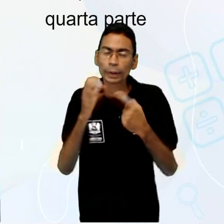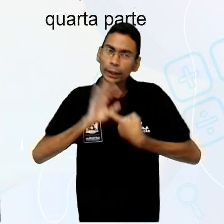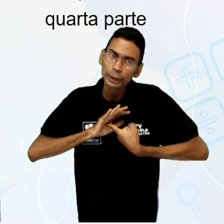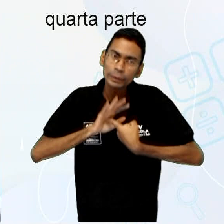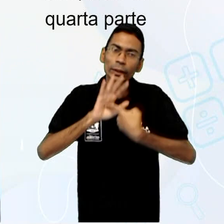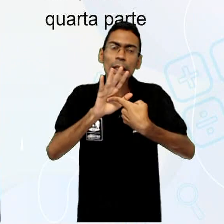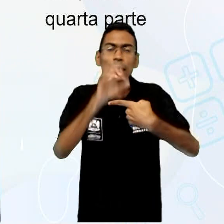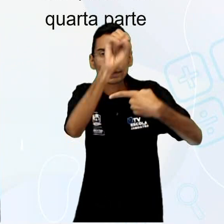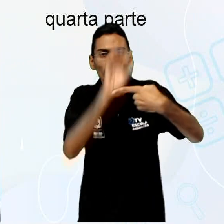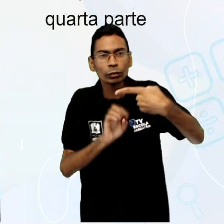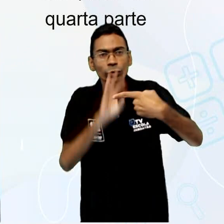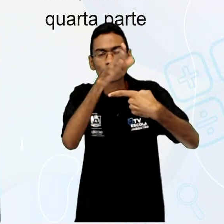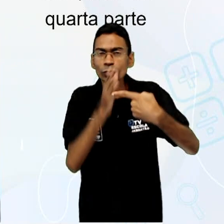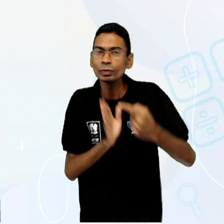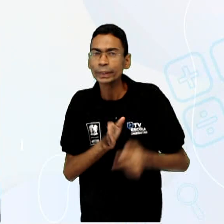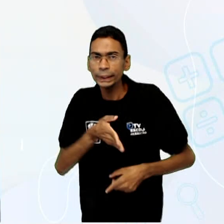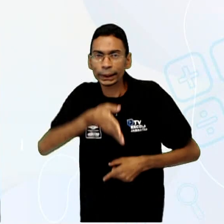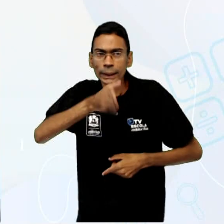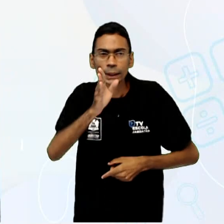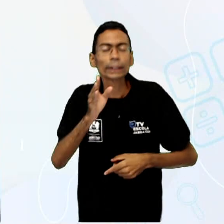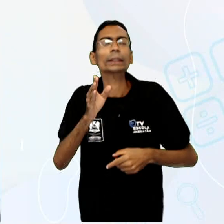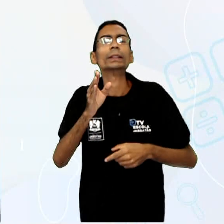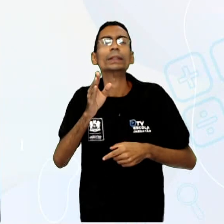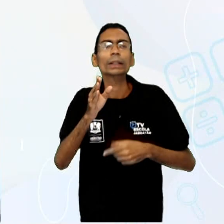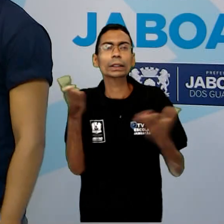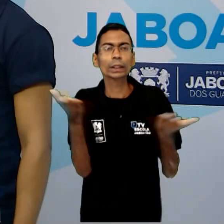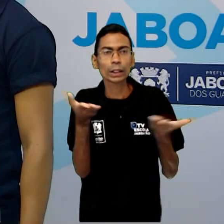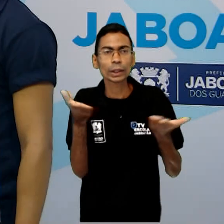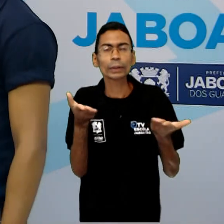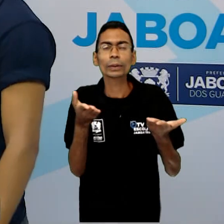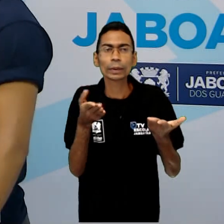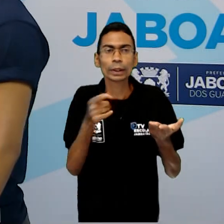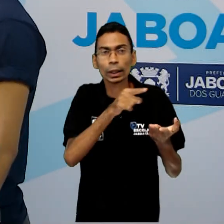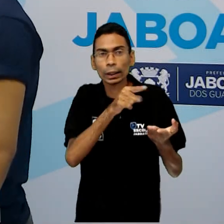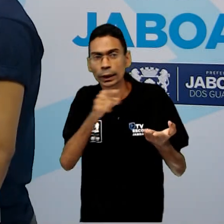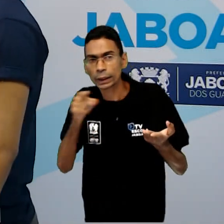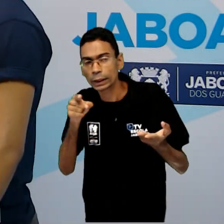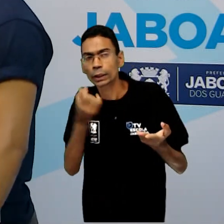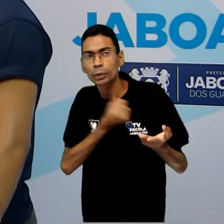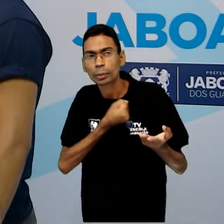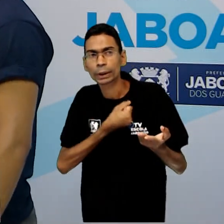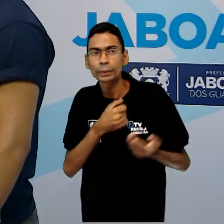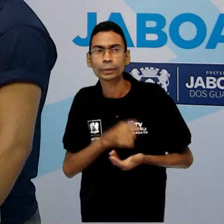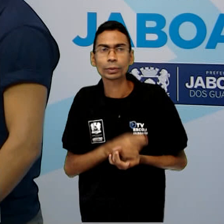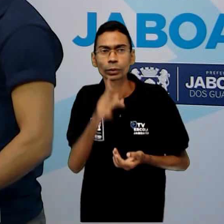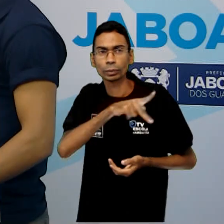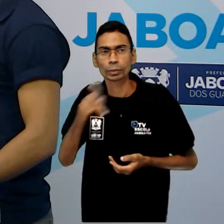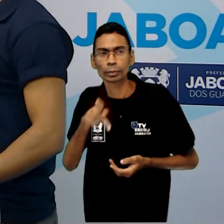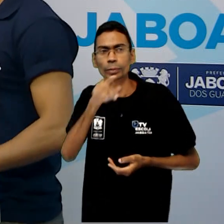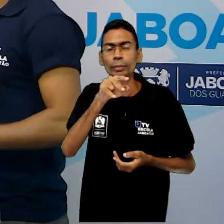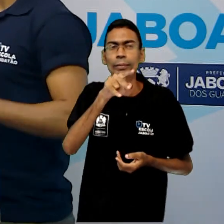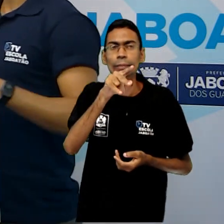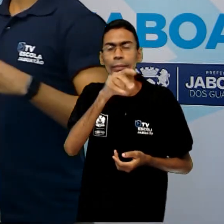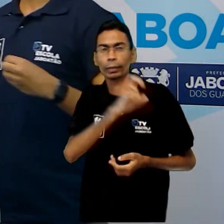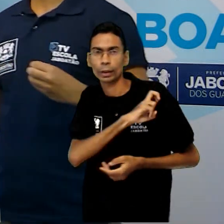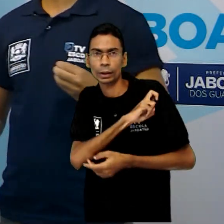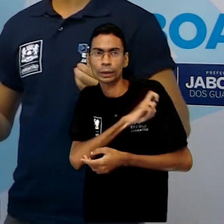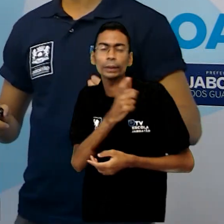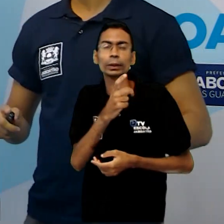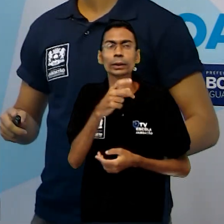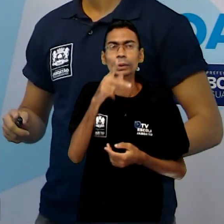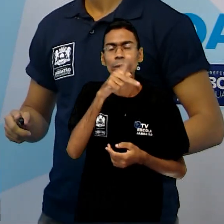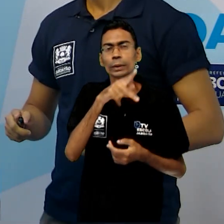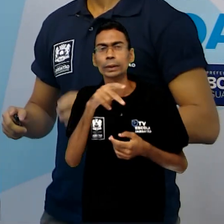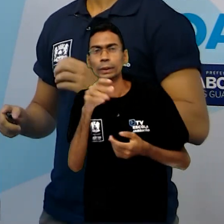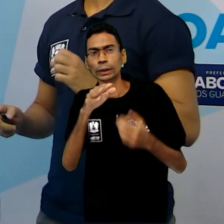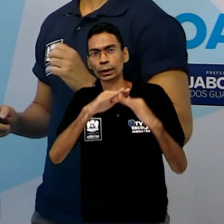reta numérica. Observem esse exemplo. O professor do 5º ano da Escola Municipal Jesus de Nazaré está ensinando